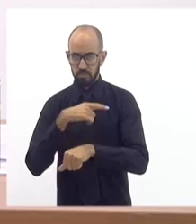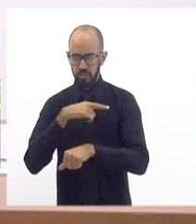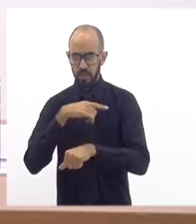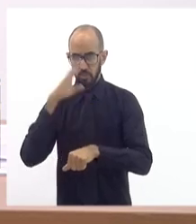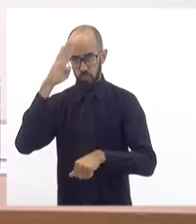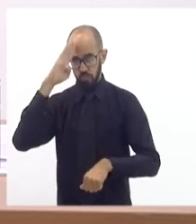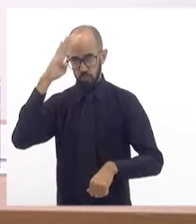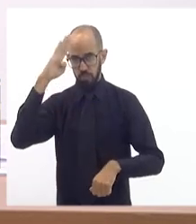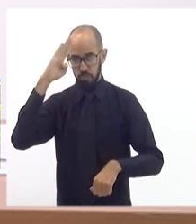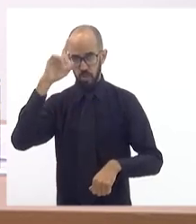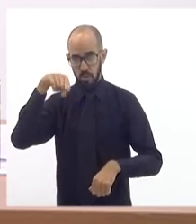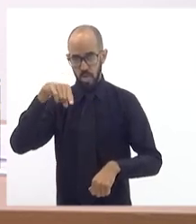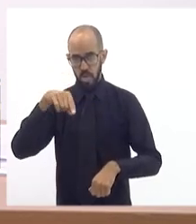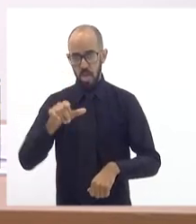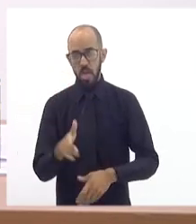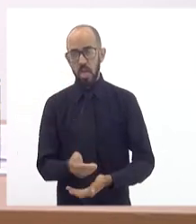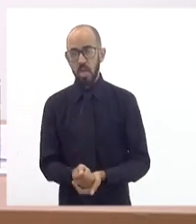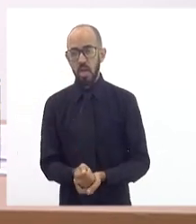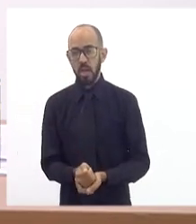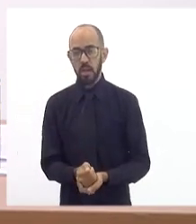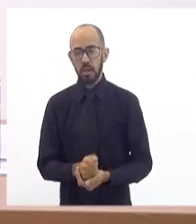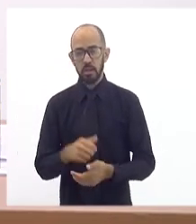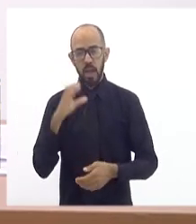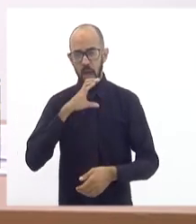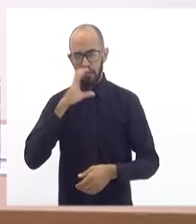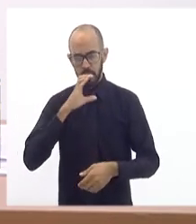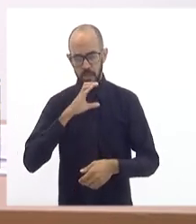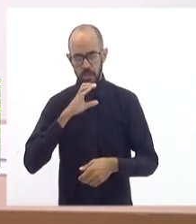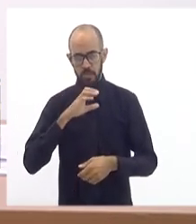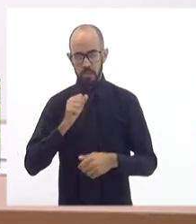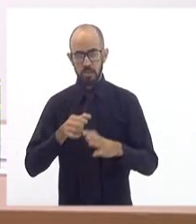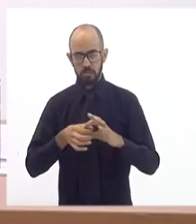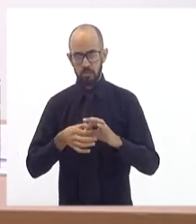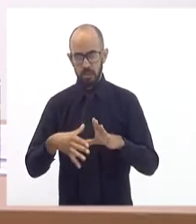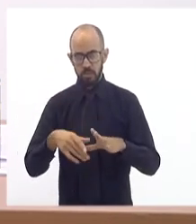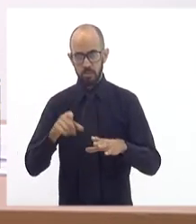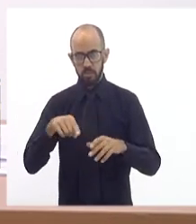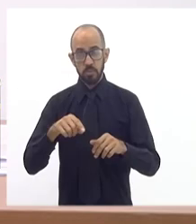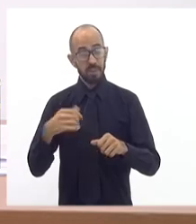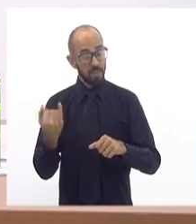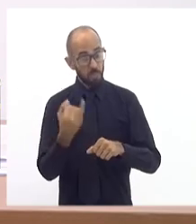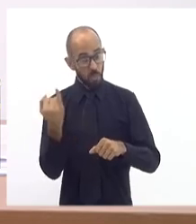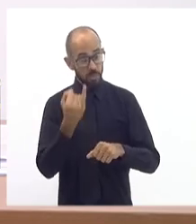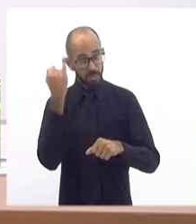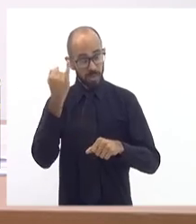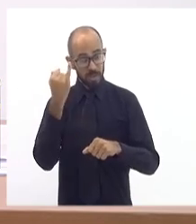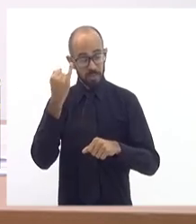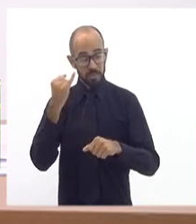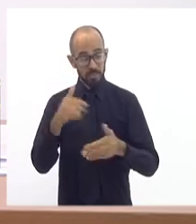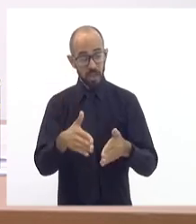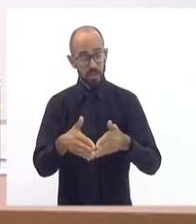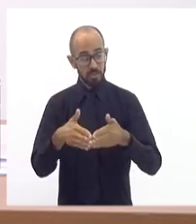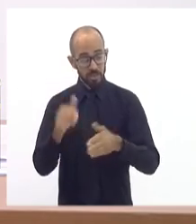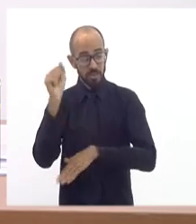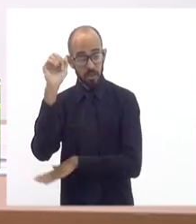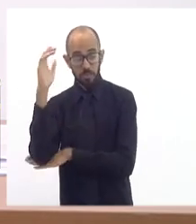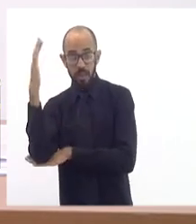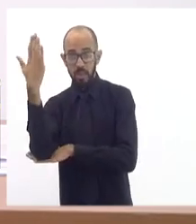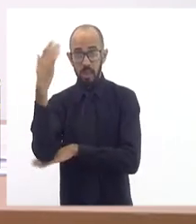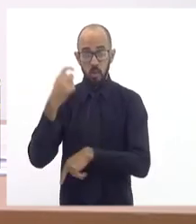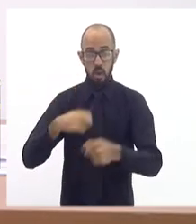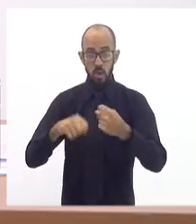prioridades e celebridade implementação leve em conta a sua importância ambiental e econômica